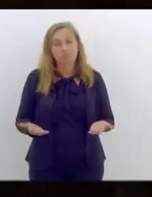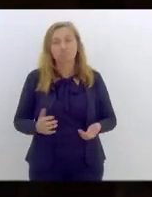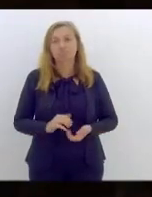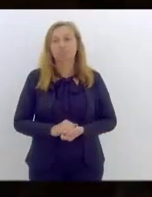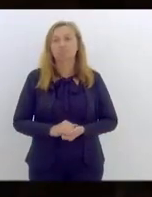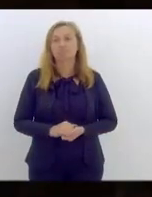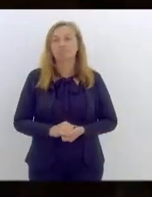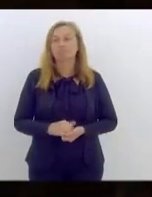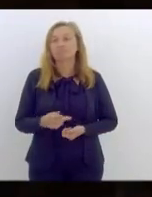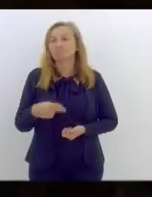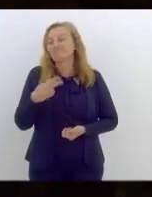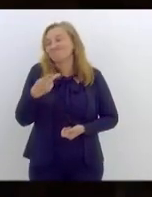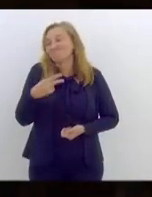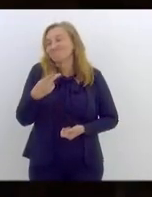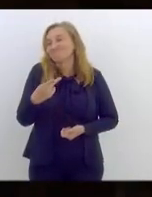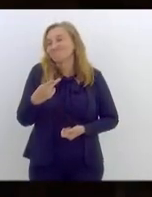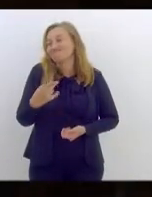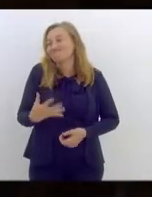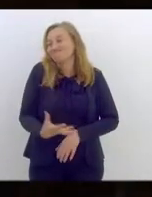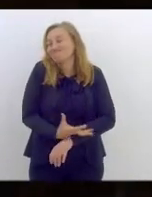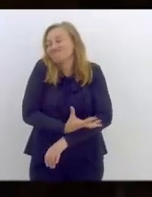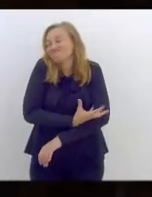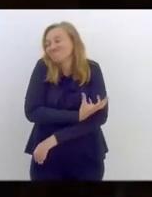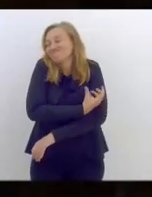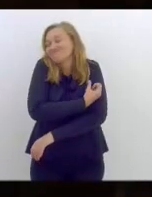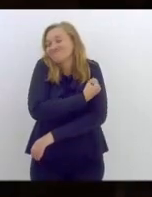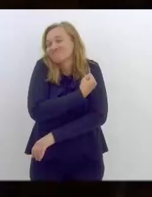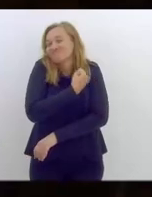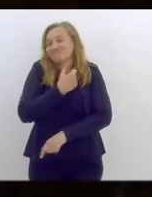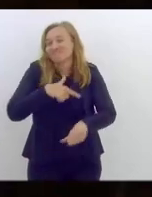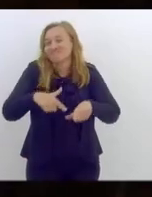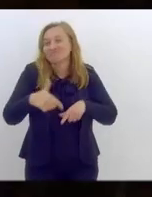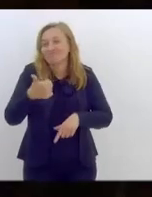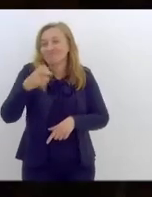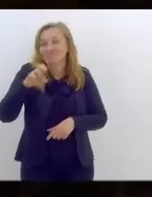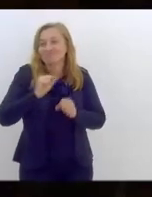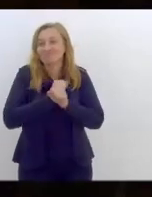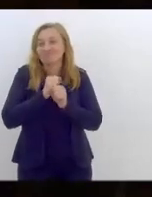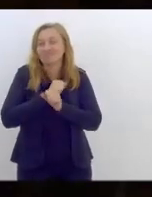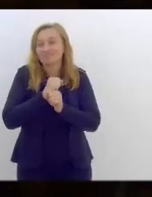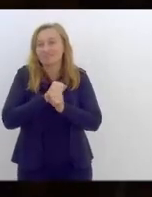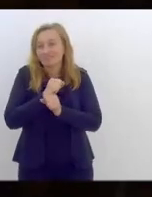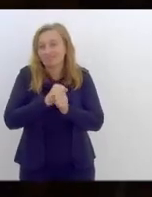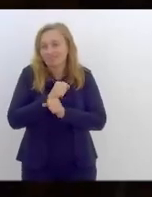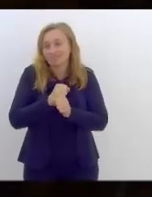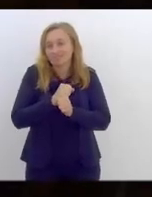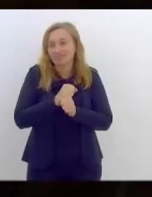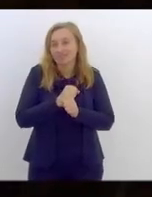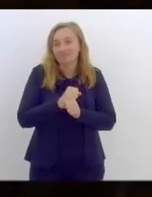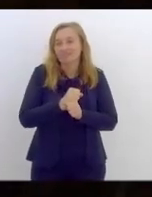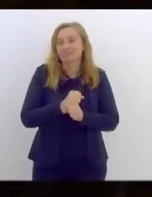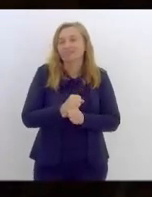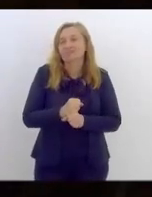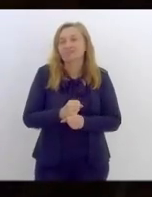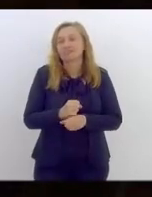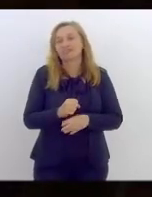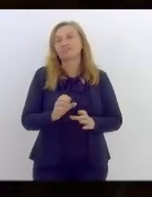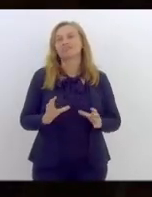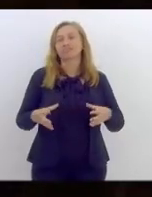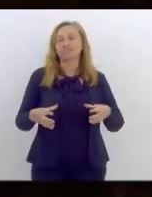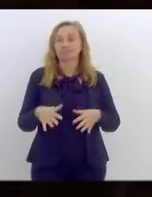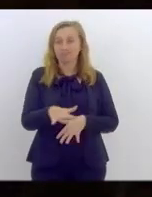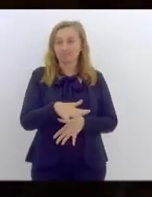Dizer que eu estou muito emocionada. Eu trabalhei 15 anos com a Renafro, com a Rede Nacional de ONGs Afro-Brasileiras de